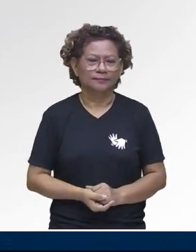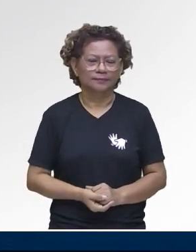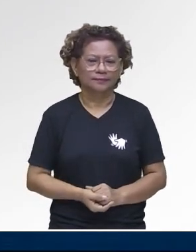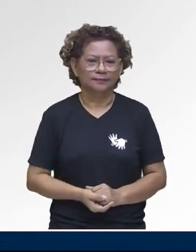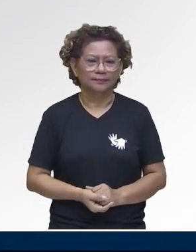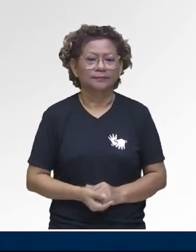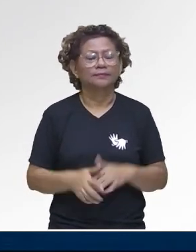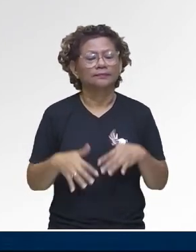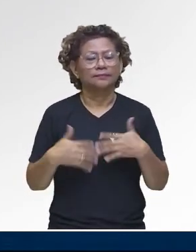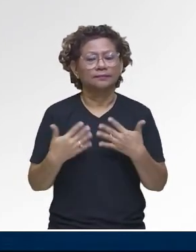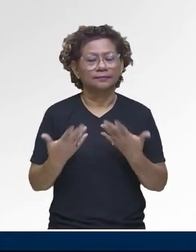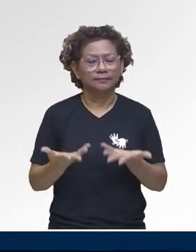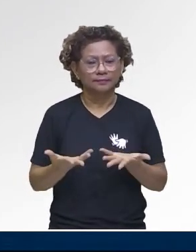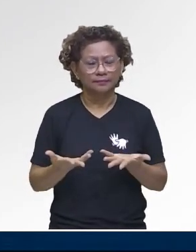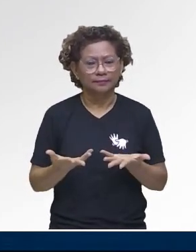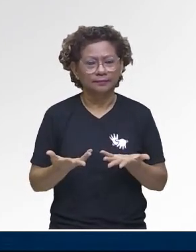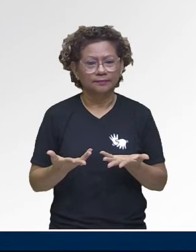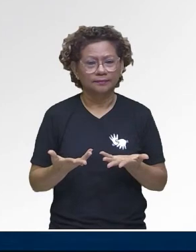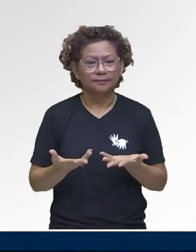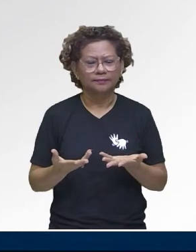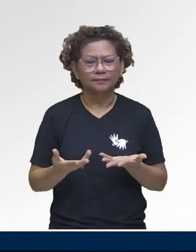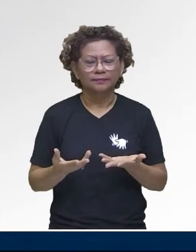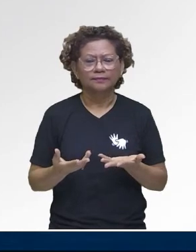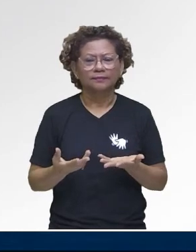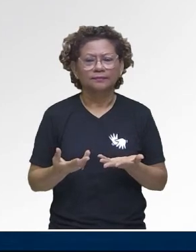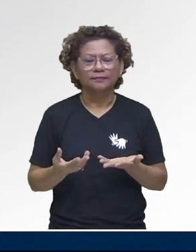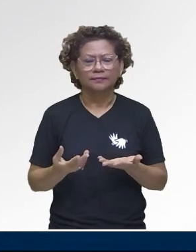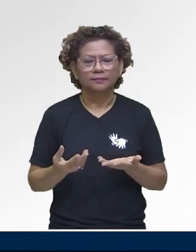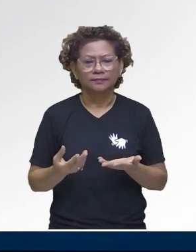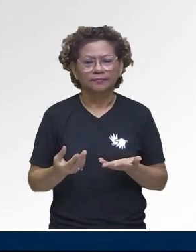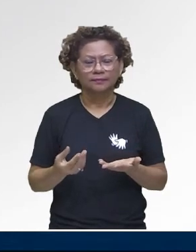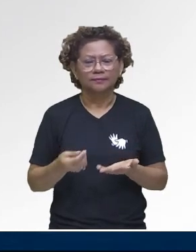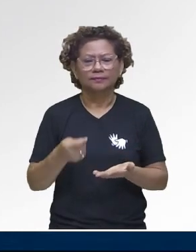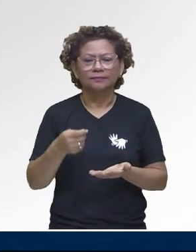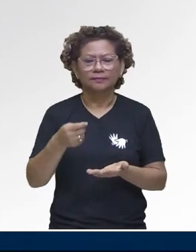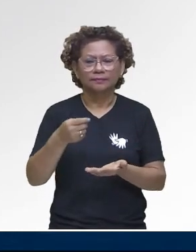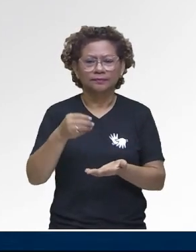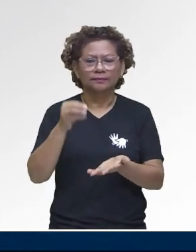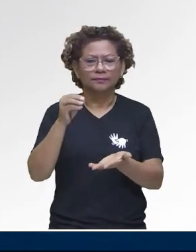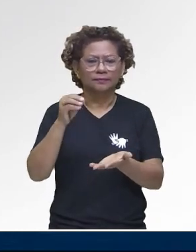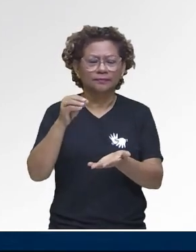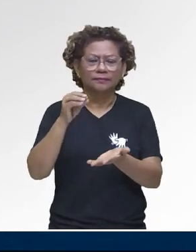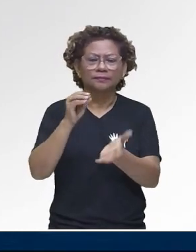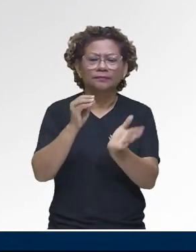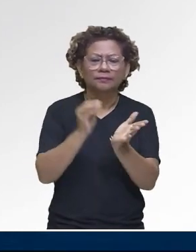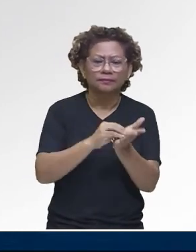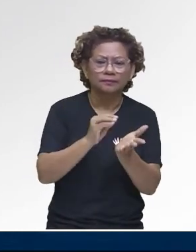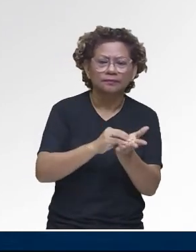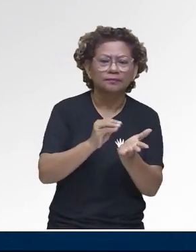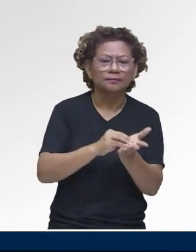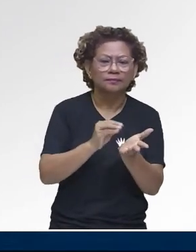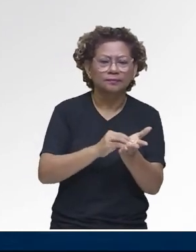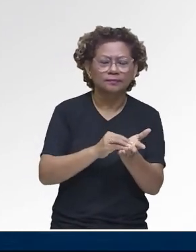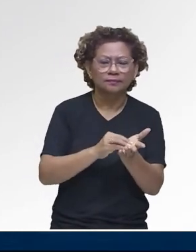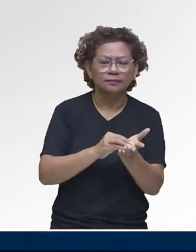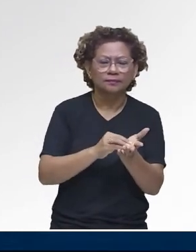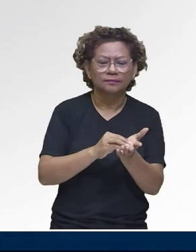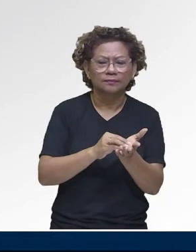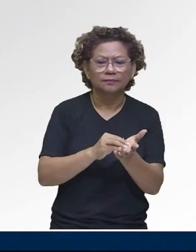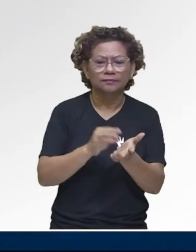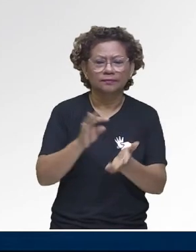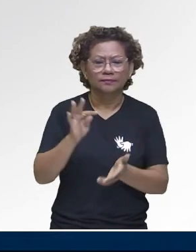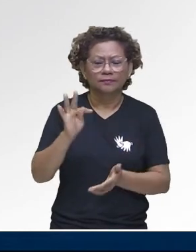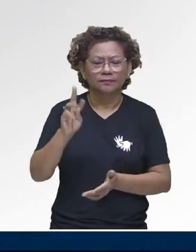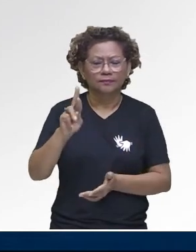12,64. Então, quantos reais ele recebeu de troco? Então, a gente vai colocar. Ele recebeu de troco